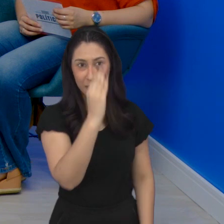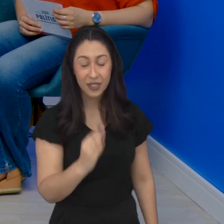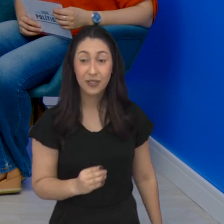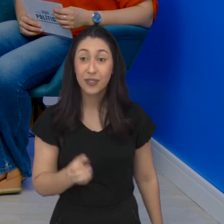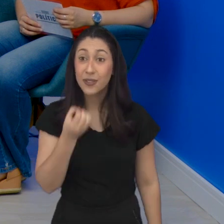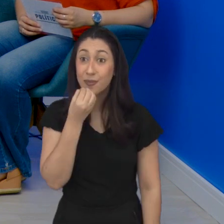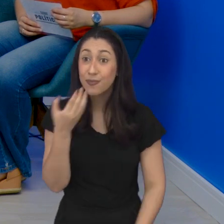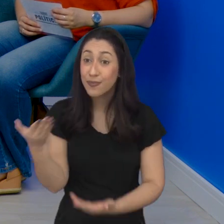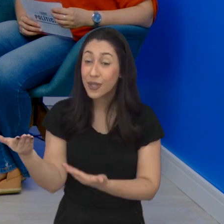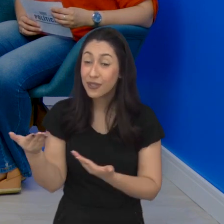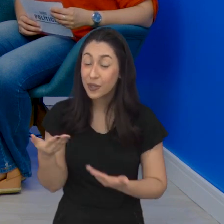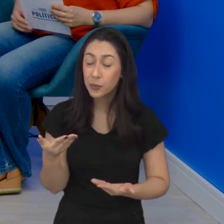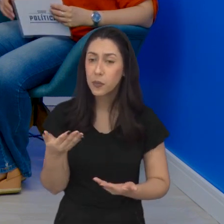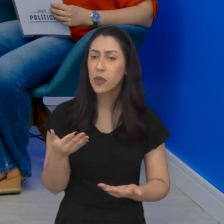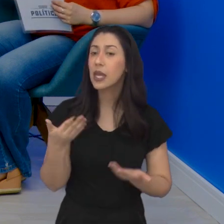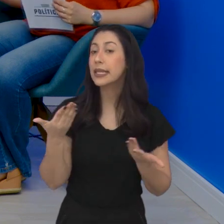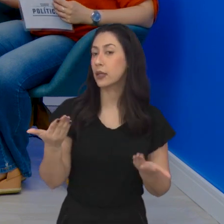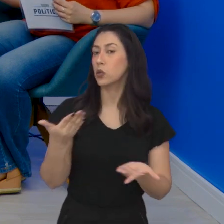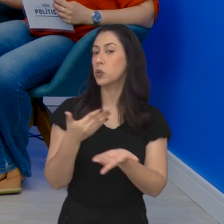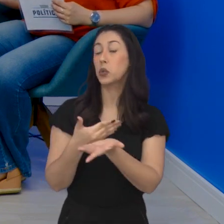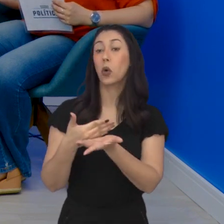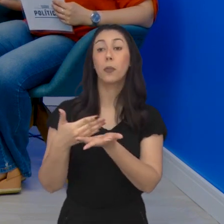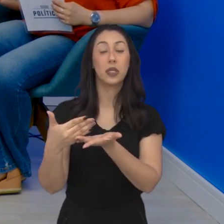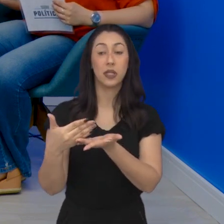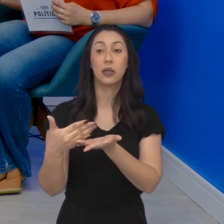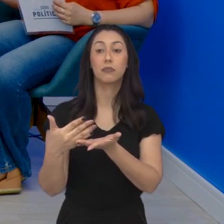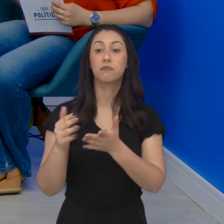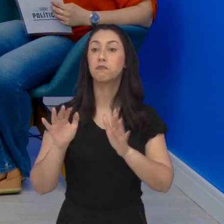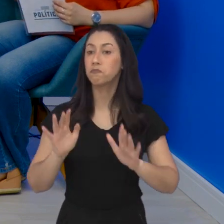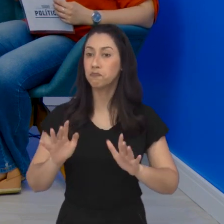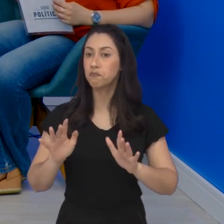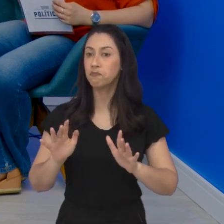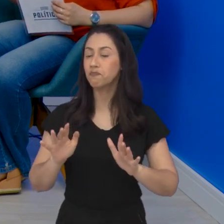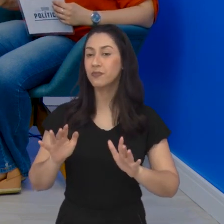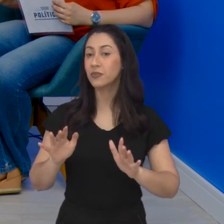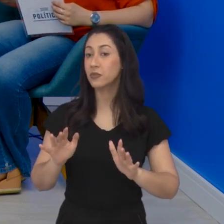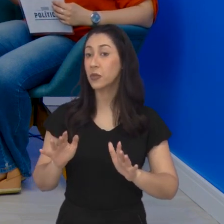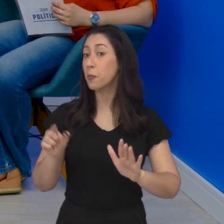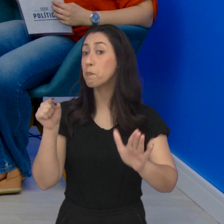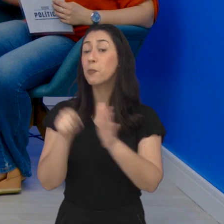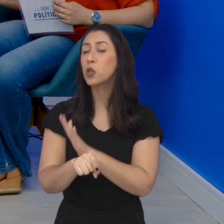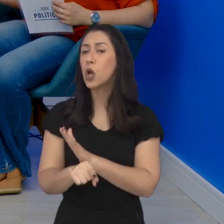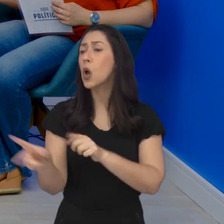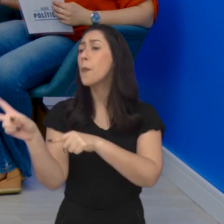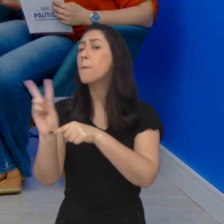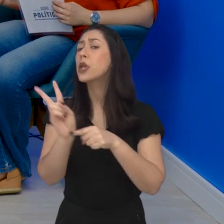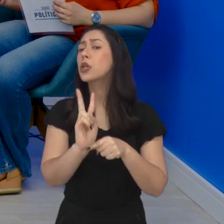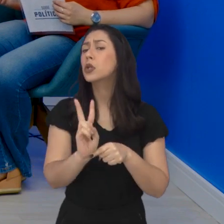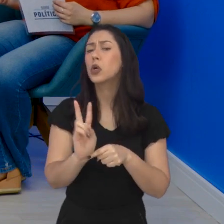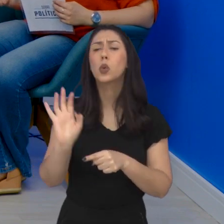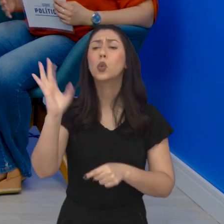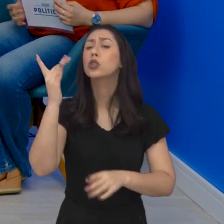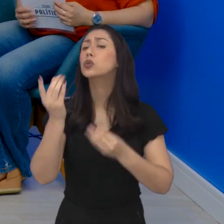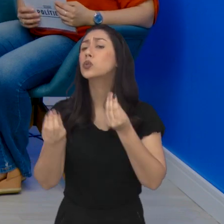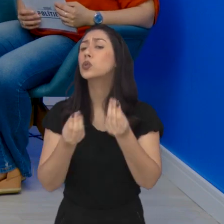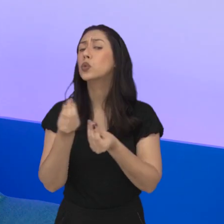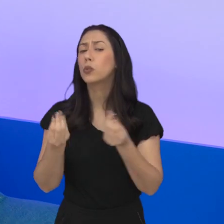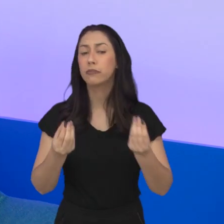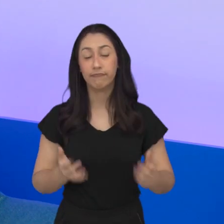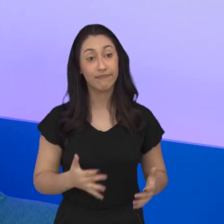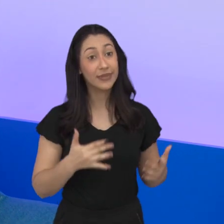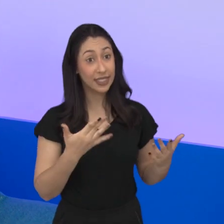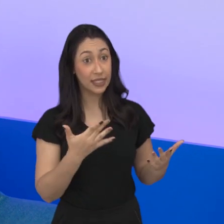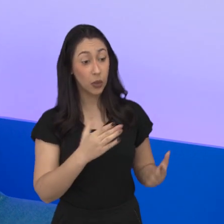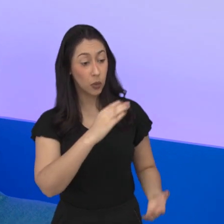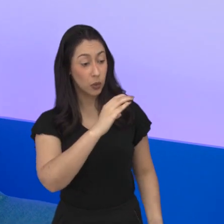Brasil. Seja bem-vindo, Diego. Para a gente começar, então, vamos mesmo no ponto de partida. Como é esse monitoramento no CEMADEM? Bom, o